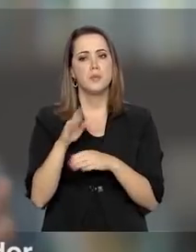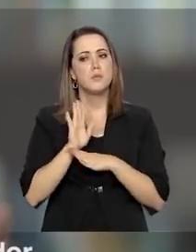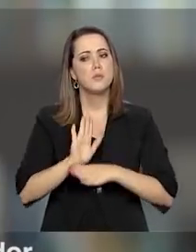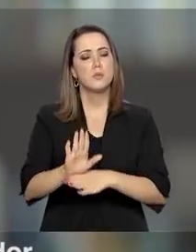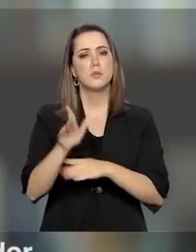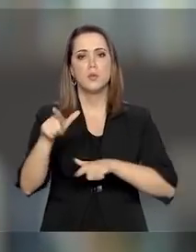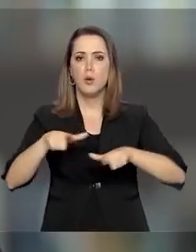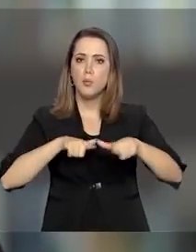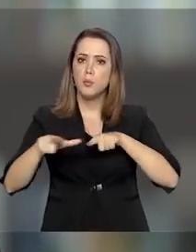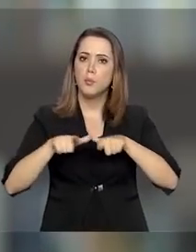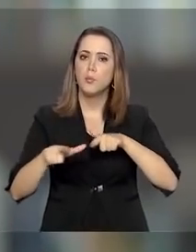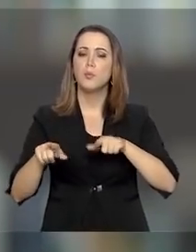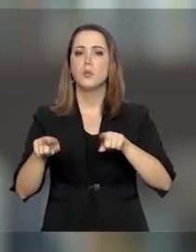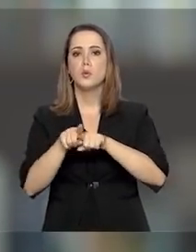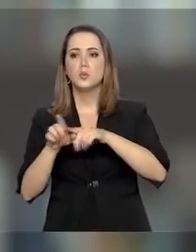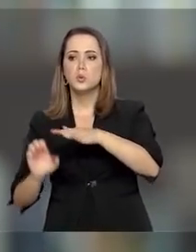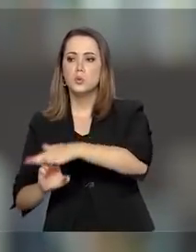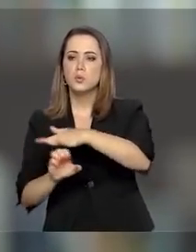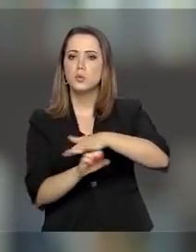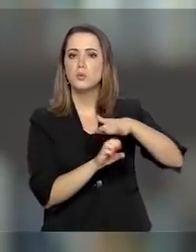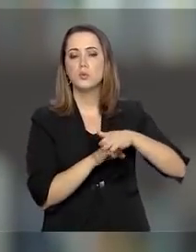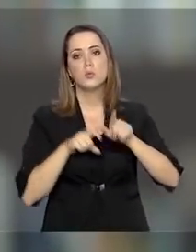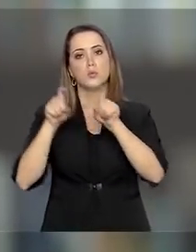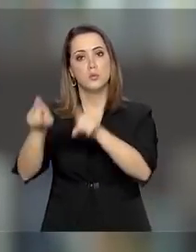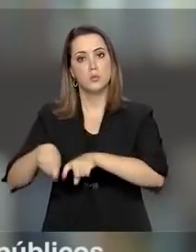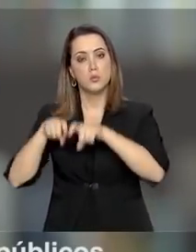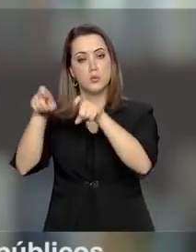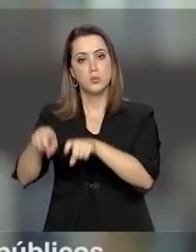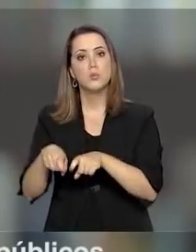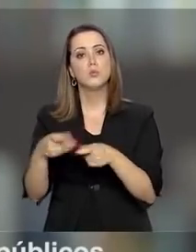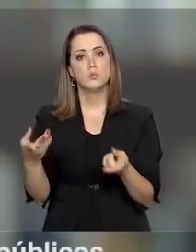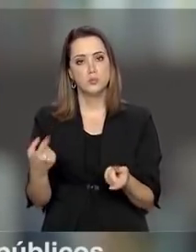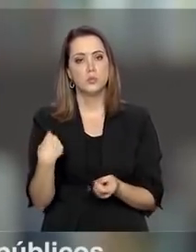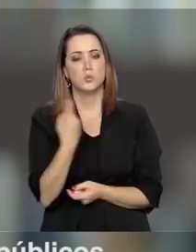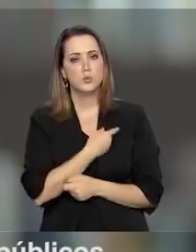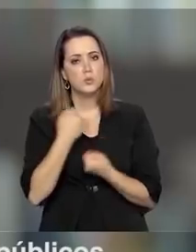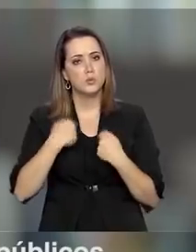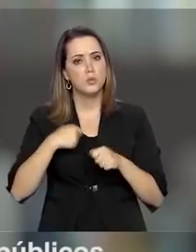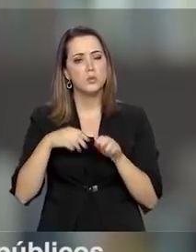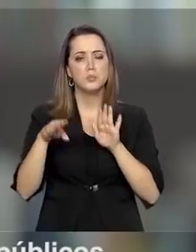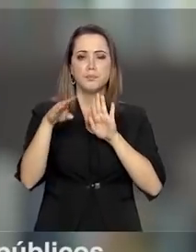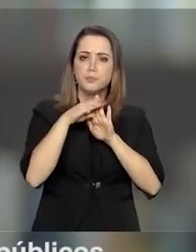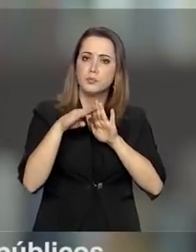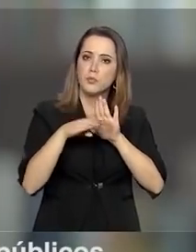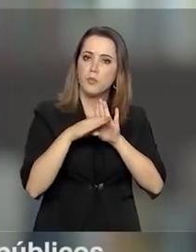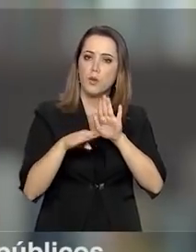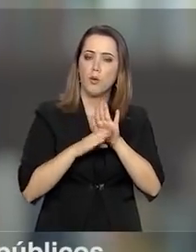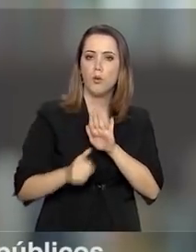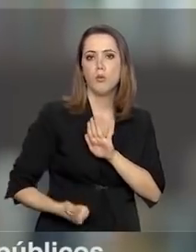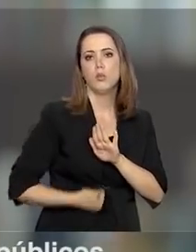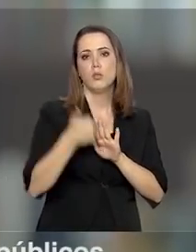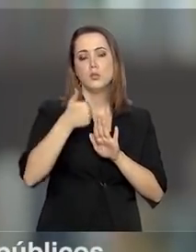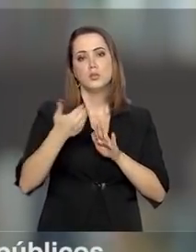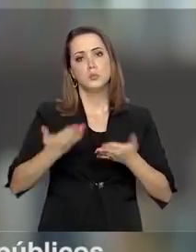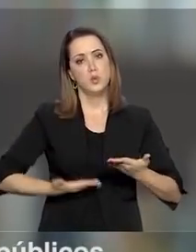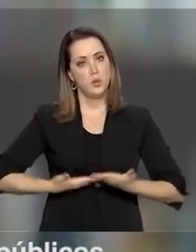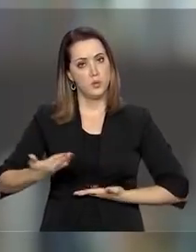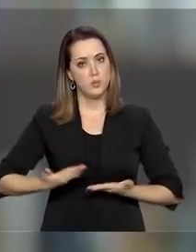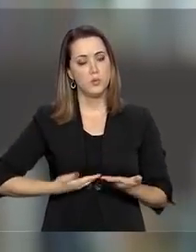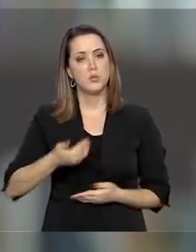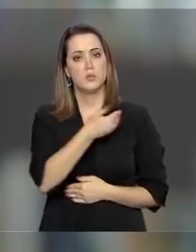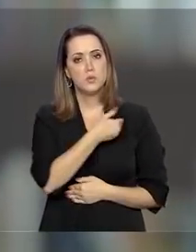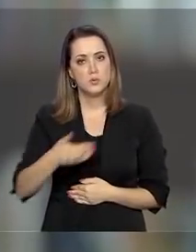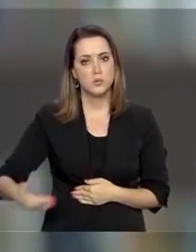precisa para o trabalhador empreendedor e o produtor rural temos de adotar medidas que melhorem a qualidade dos serviços públicos